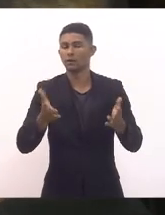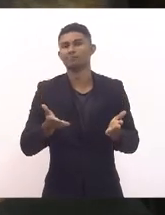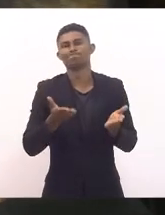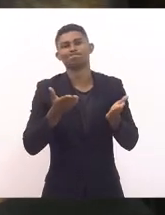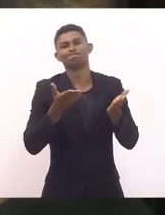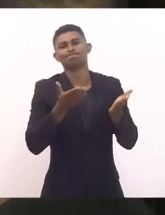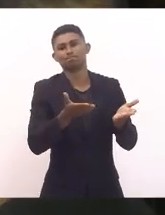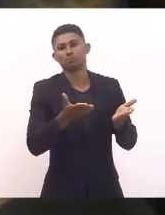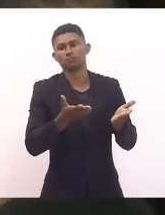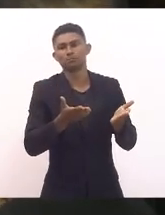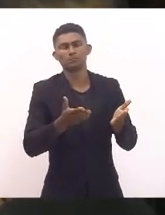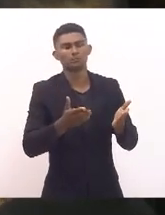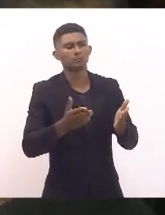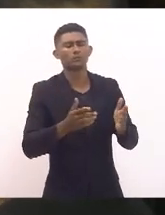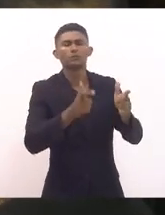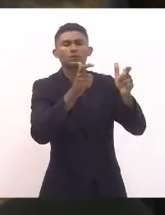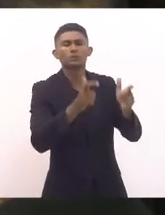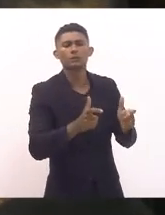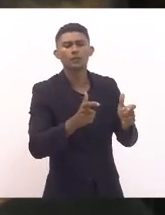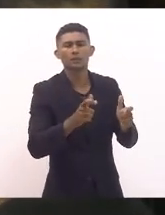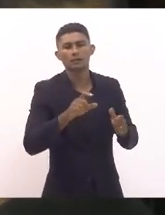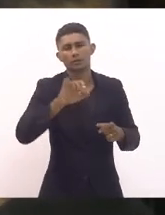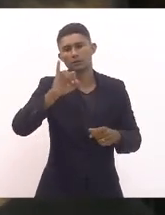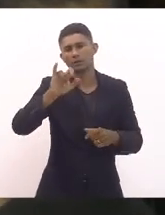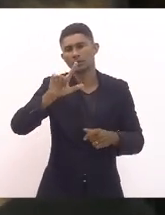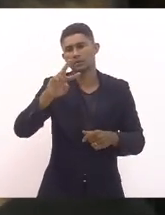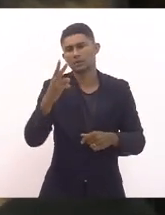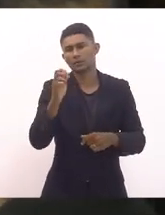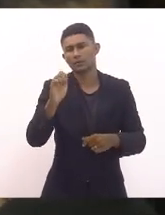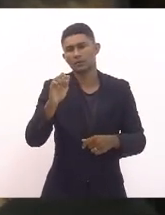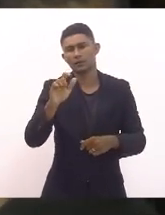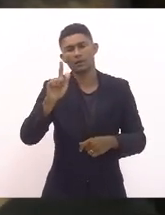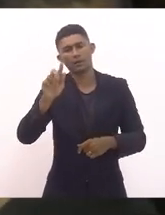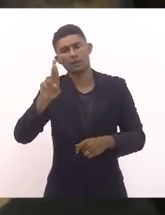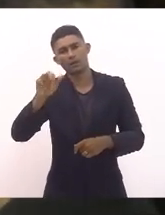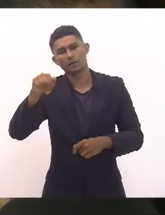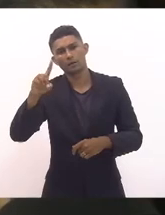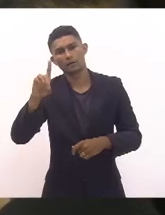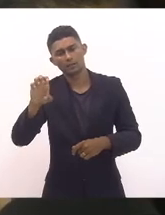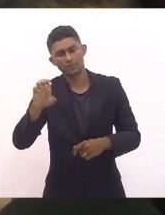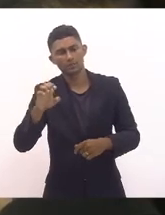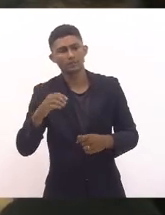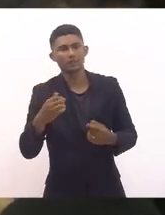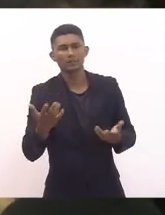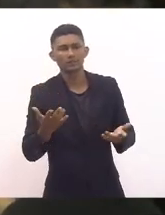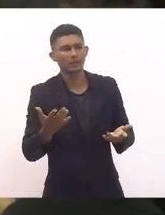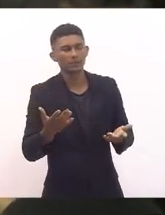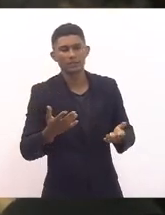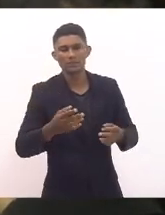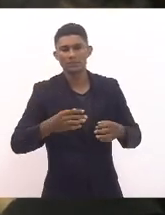na Vila do Abraão, Ilha Grande, no meu município, em Angra dos Reis,